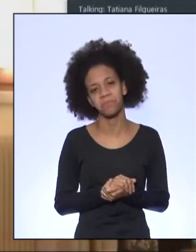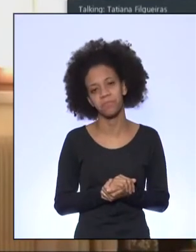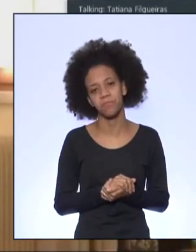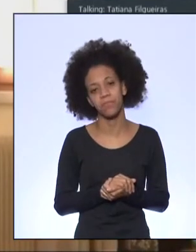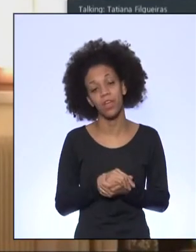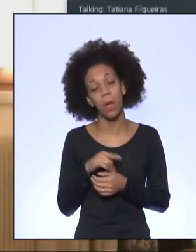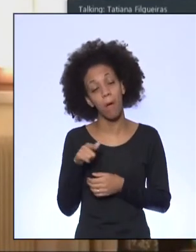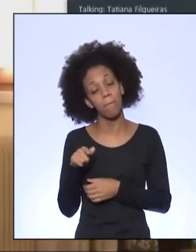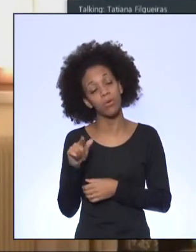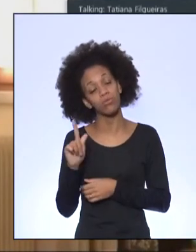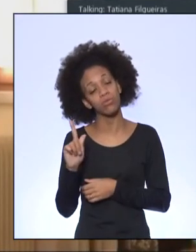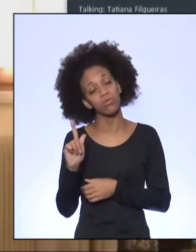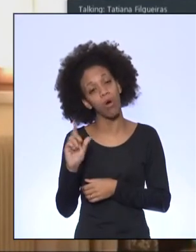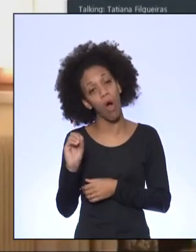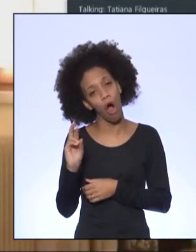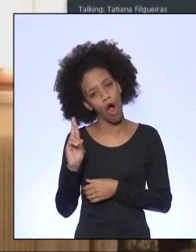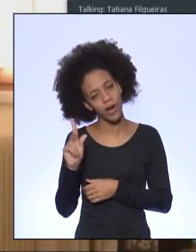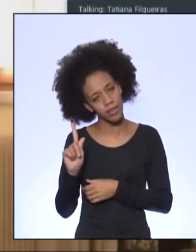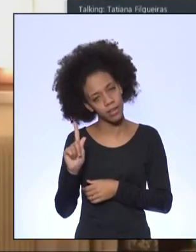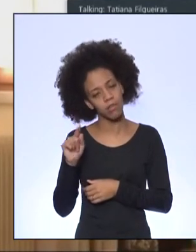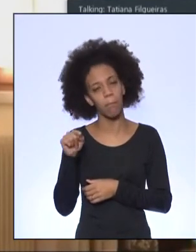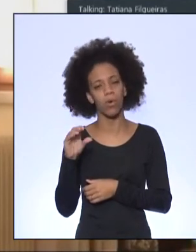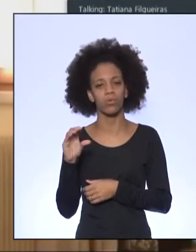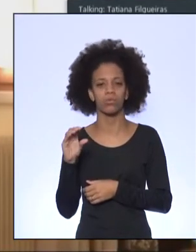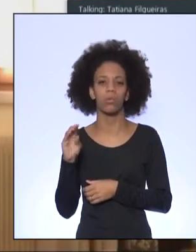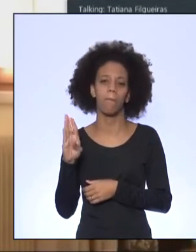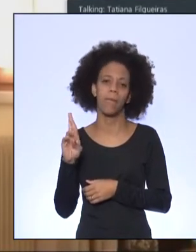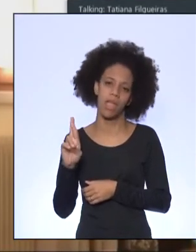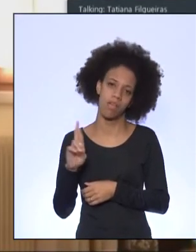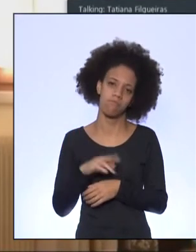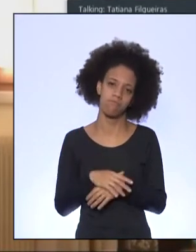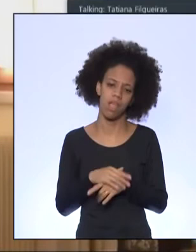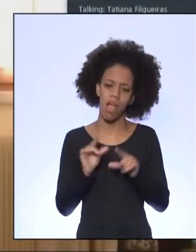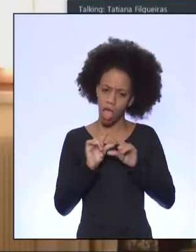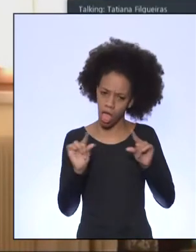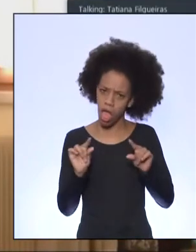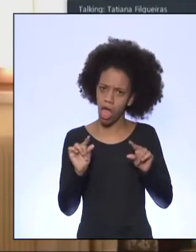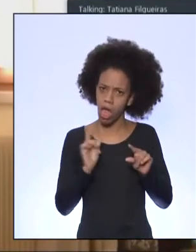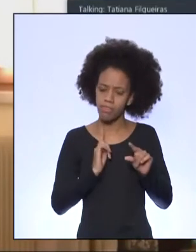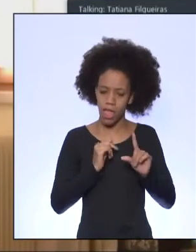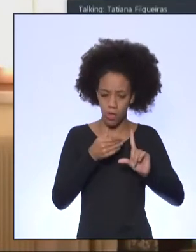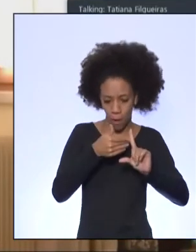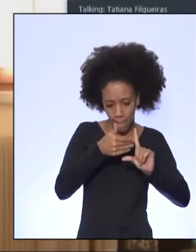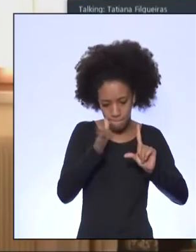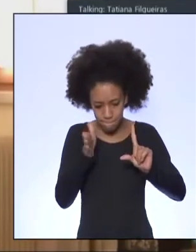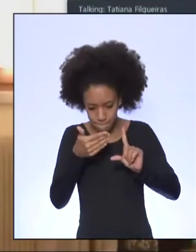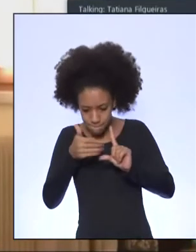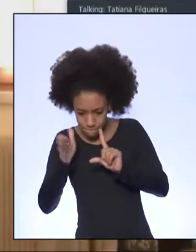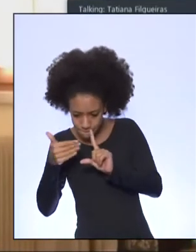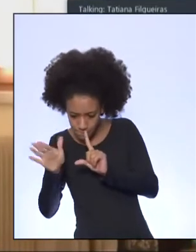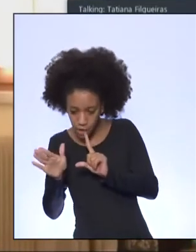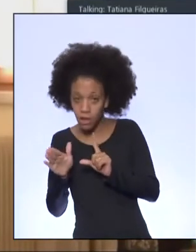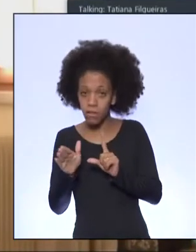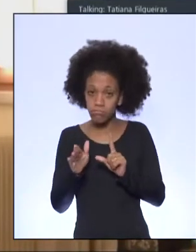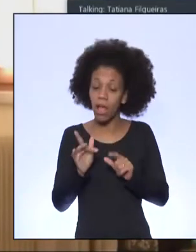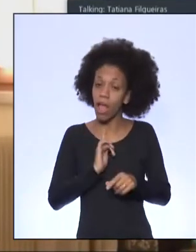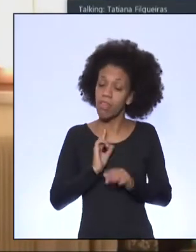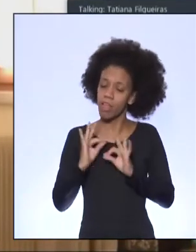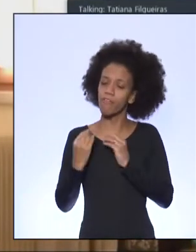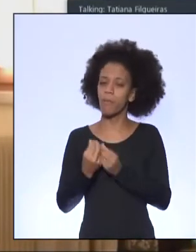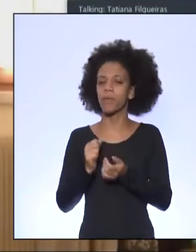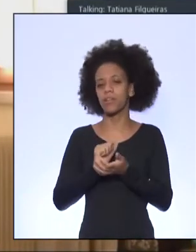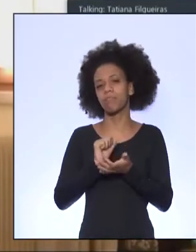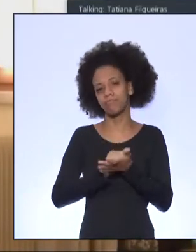www.institutoayrtonsenna.org.br. As atividades estão lá. Tem uma plataforma com atividades para professores, mas que tem muita gente fazendo em casa, com os filhos também,